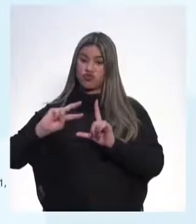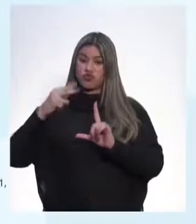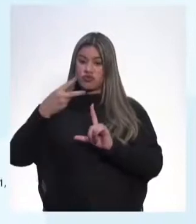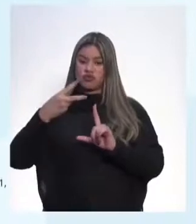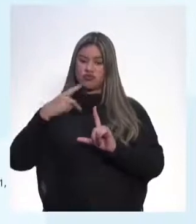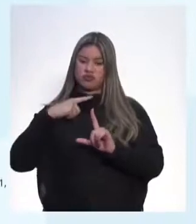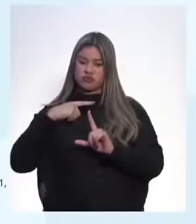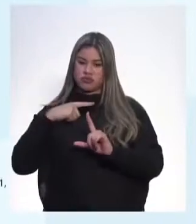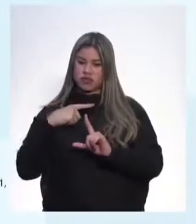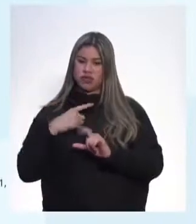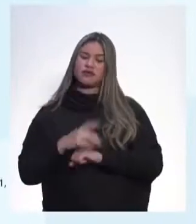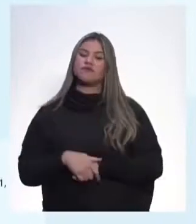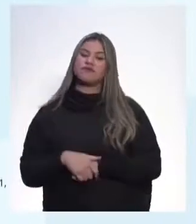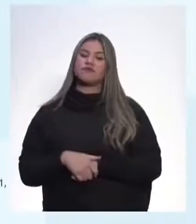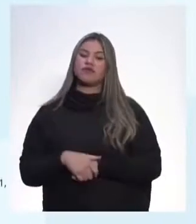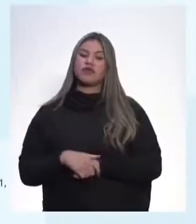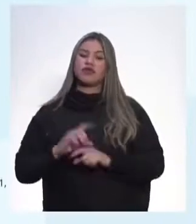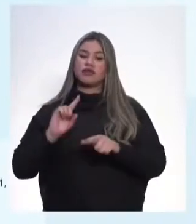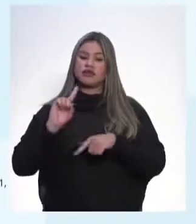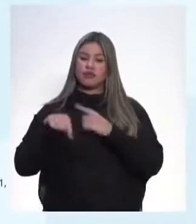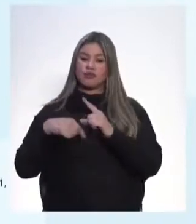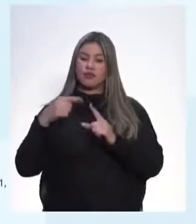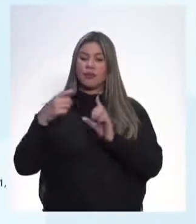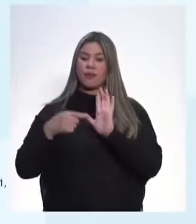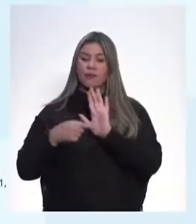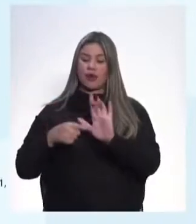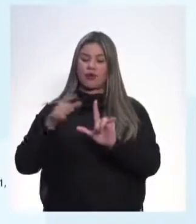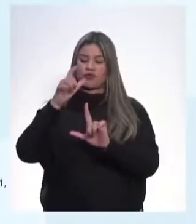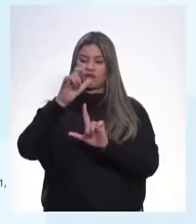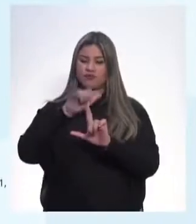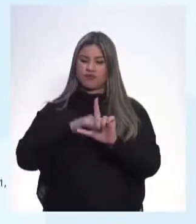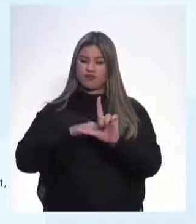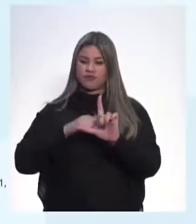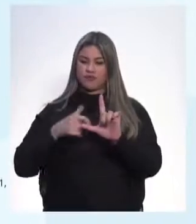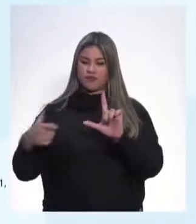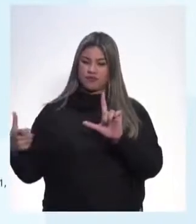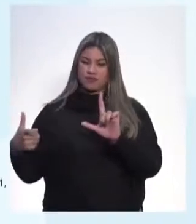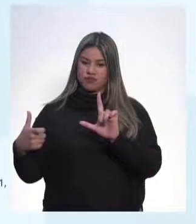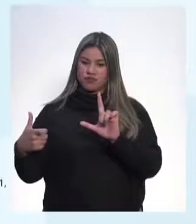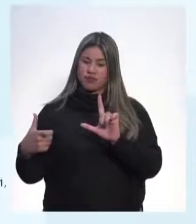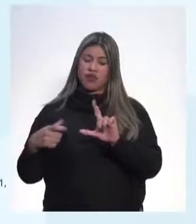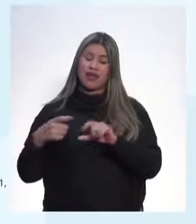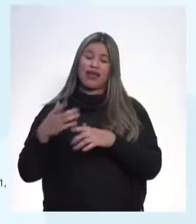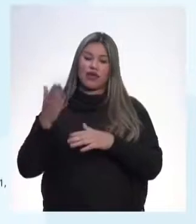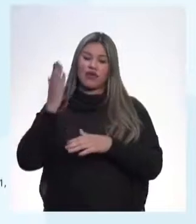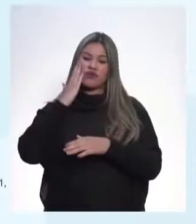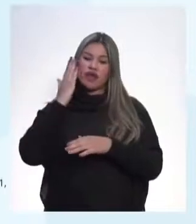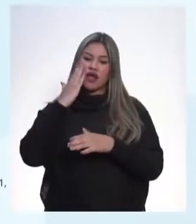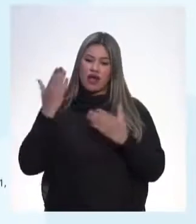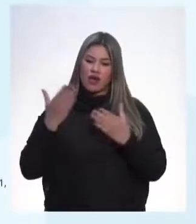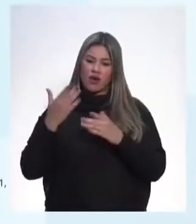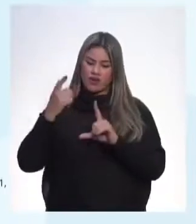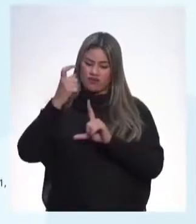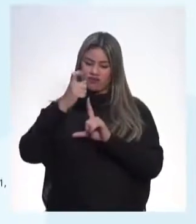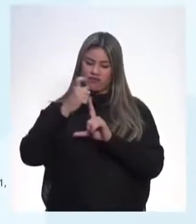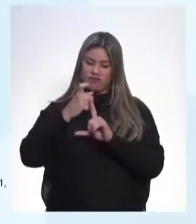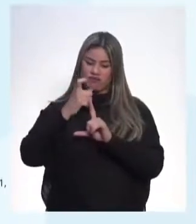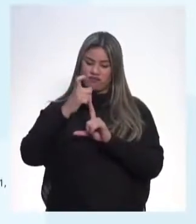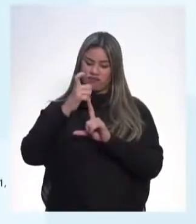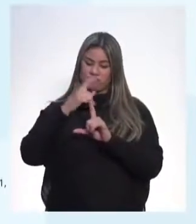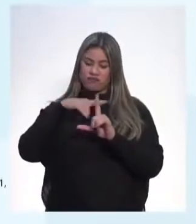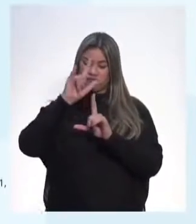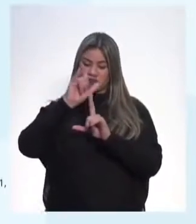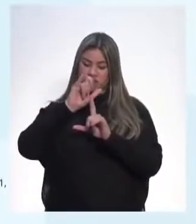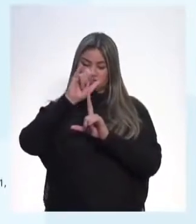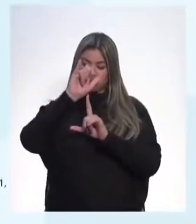seguida, represente-os num plano cartesiano. O plano cartesiano eu sei que não vai dar tempo nesse momento de vocês construírem,